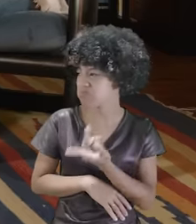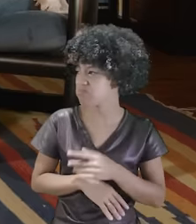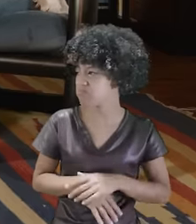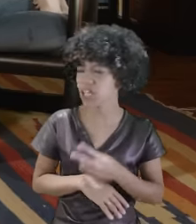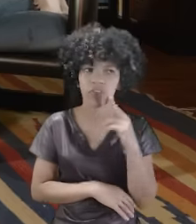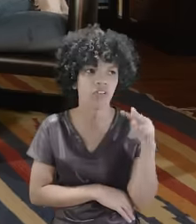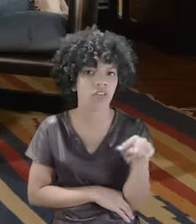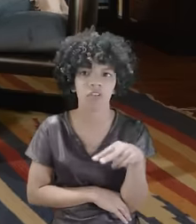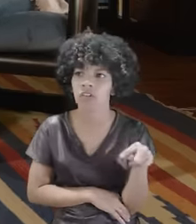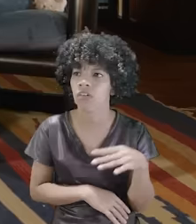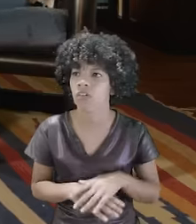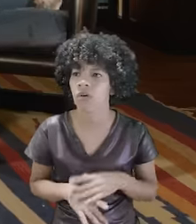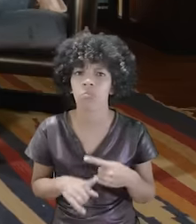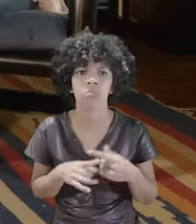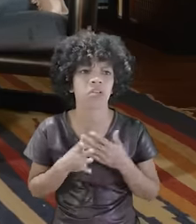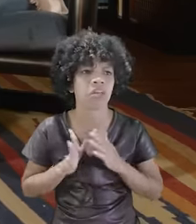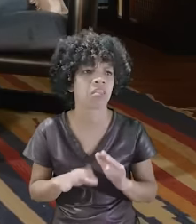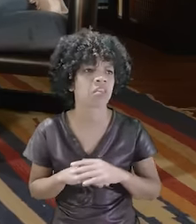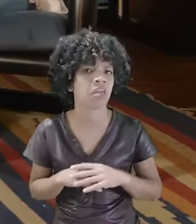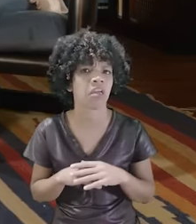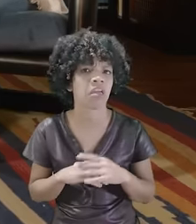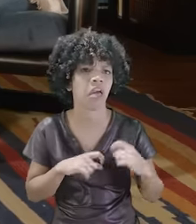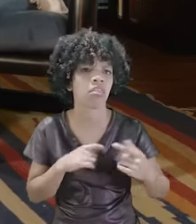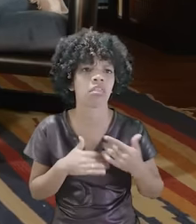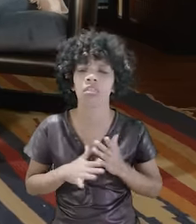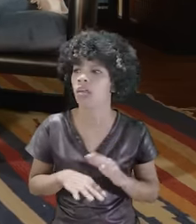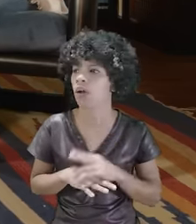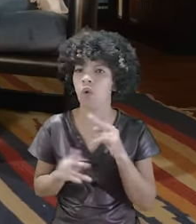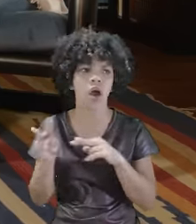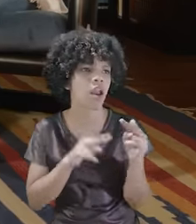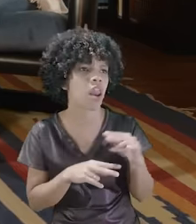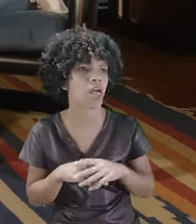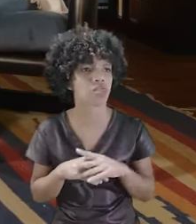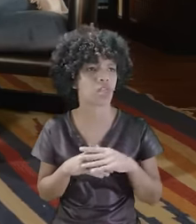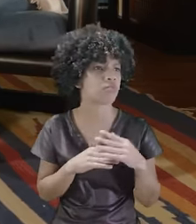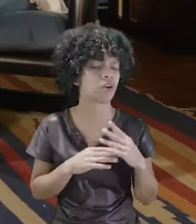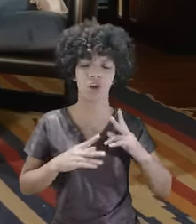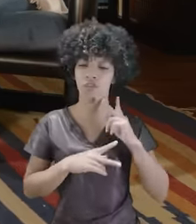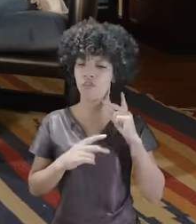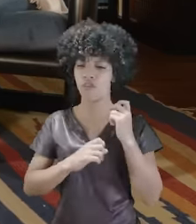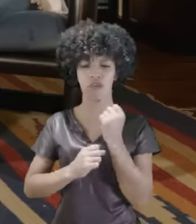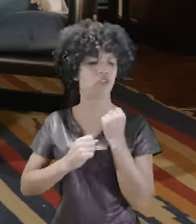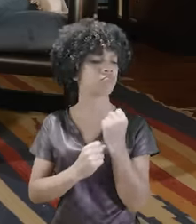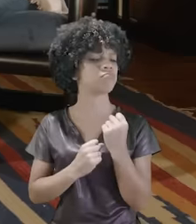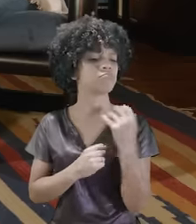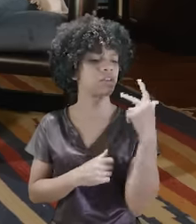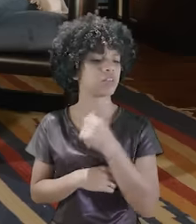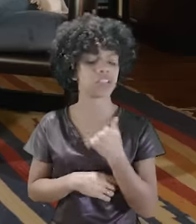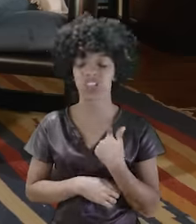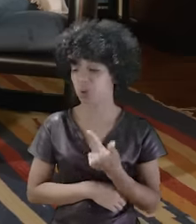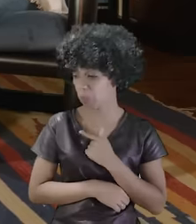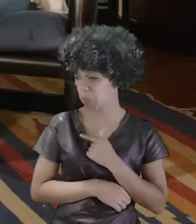e eu fiquei olhando para o que que eu não tô querendo game ter aqui eu olhei tava todo mundo muito forte bonito e eu era o mais feio da